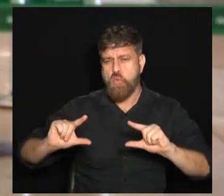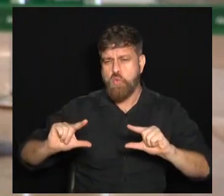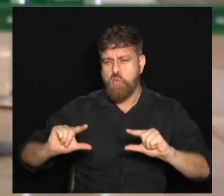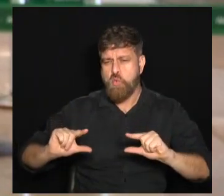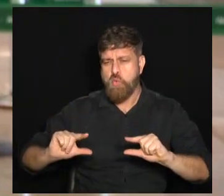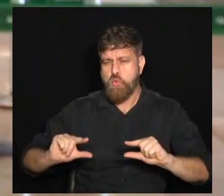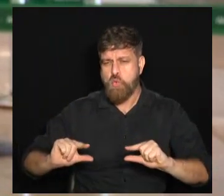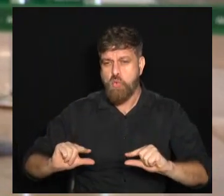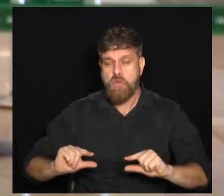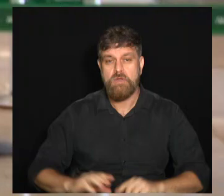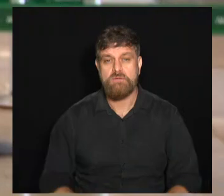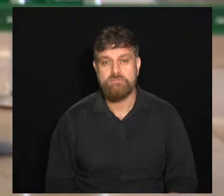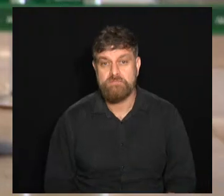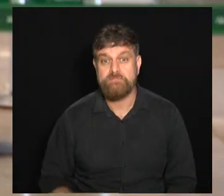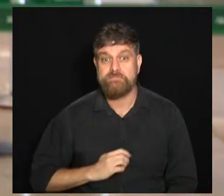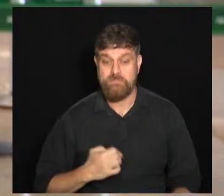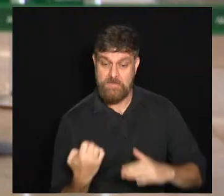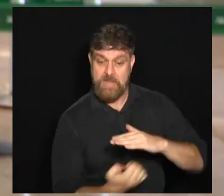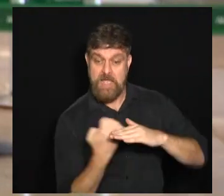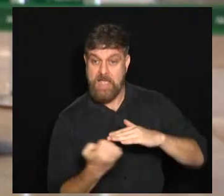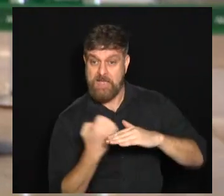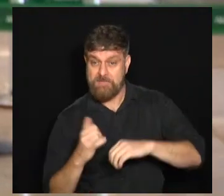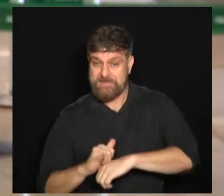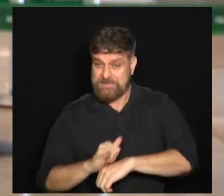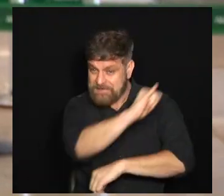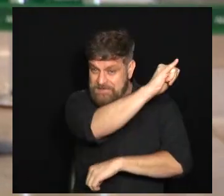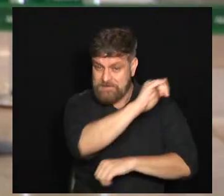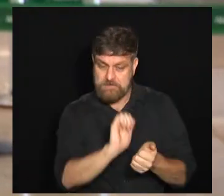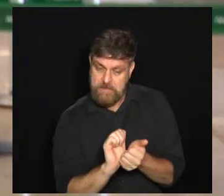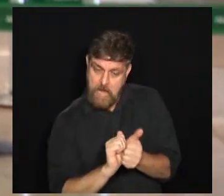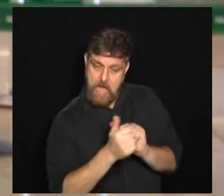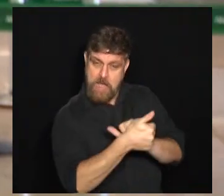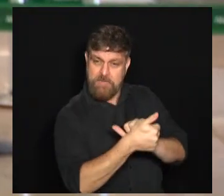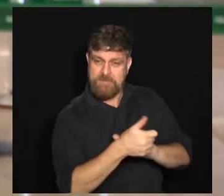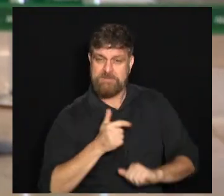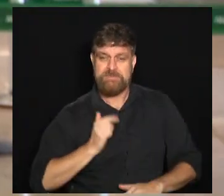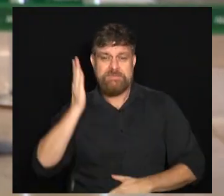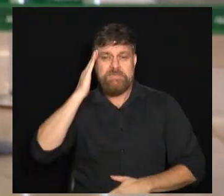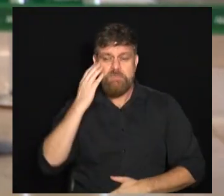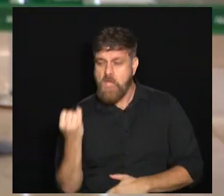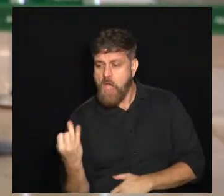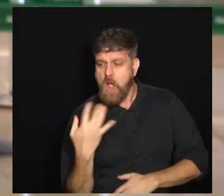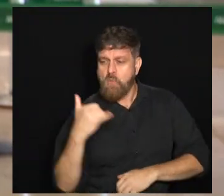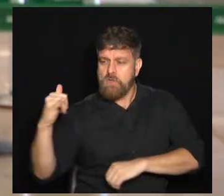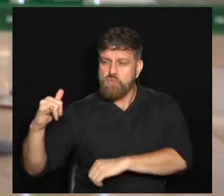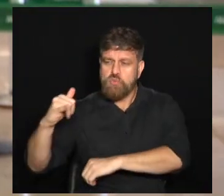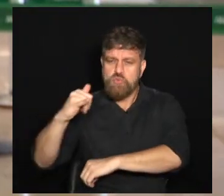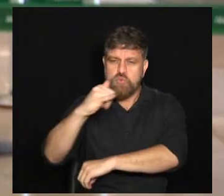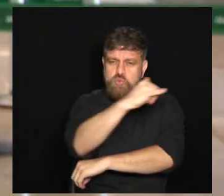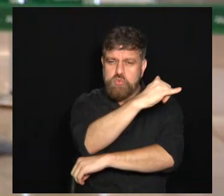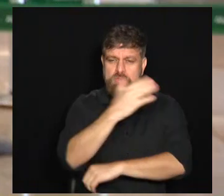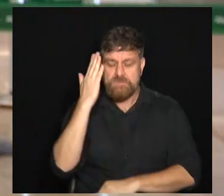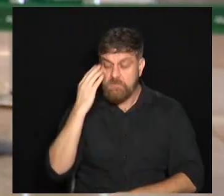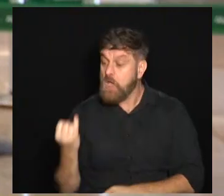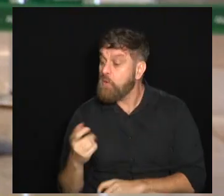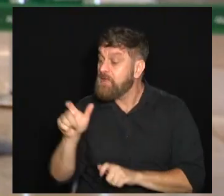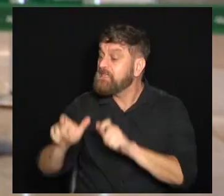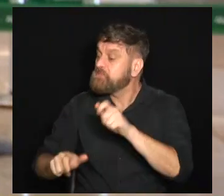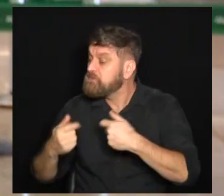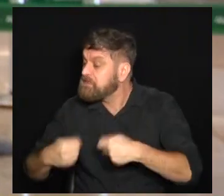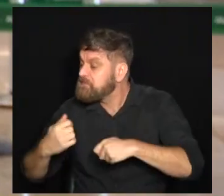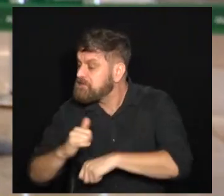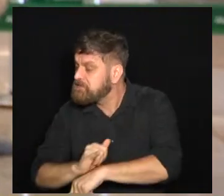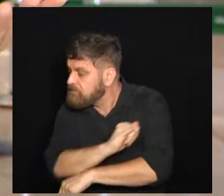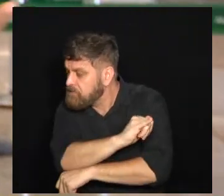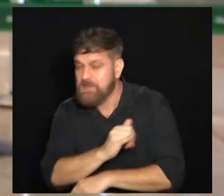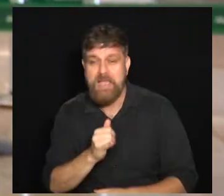cai naturalmente e as empresas aéreas estão reajustando a malha viária de acordo com a demanda, né? Então, se